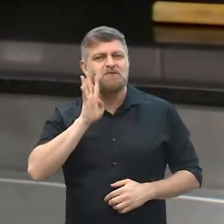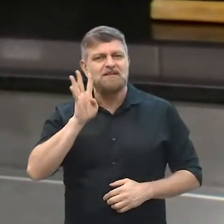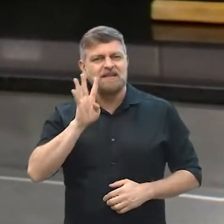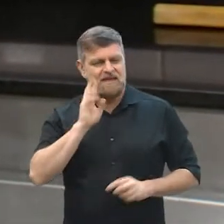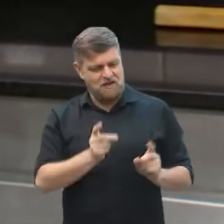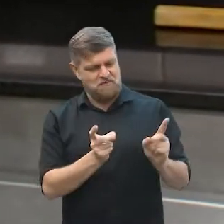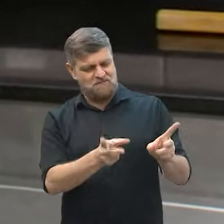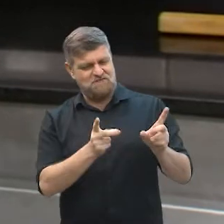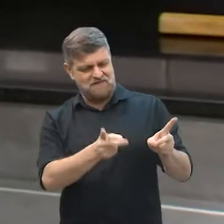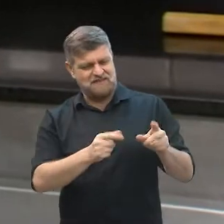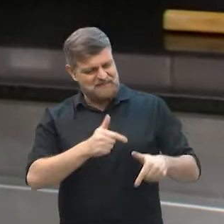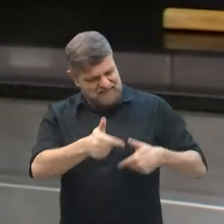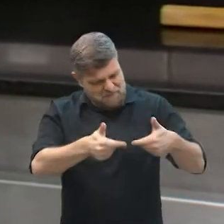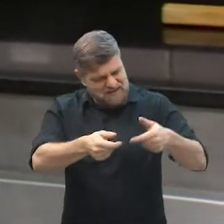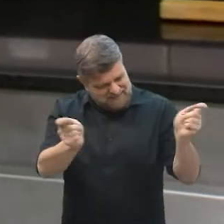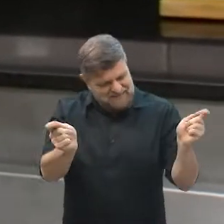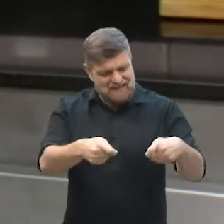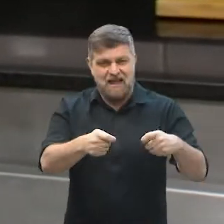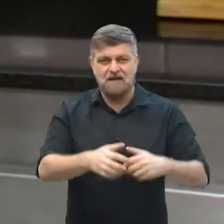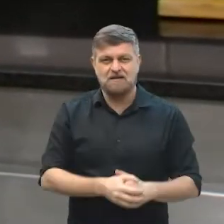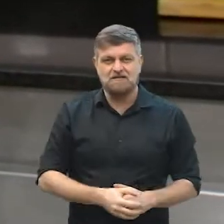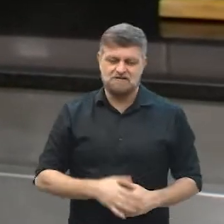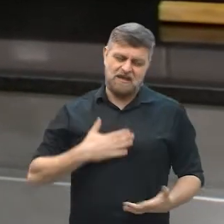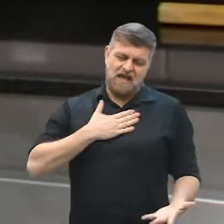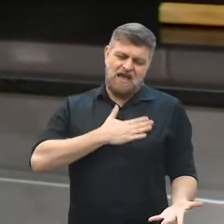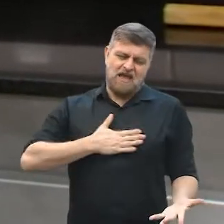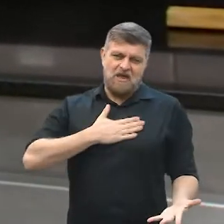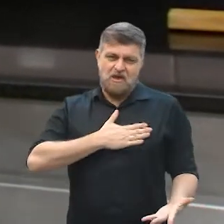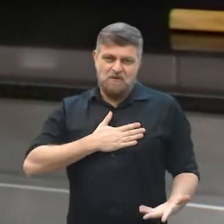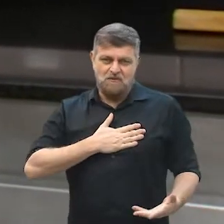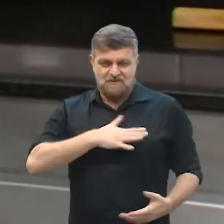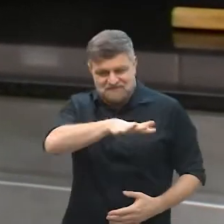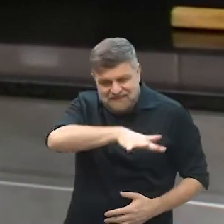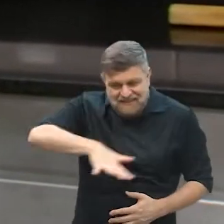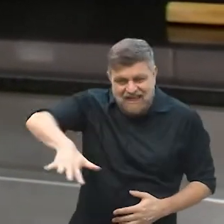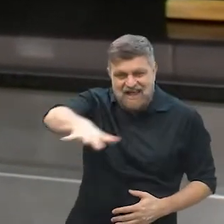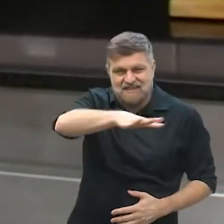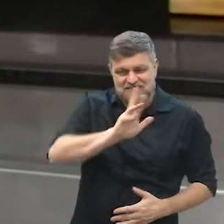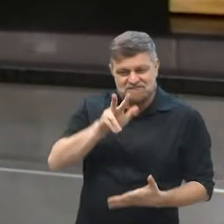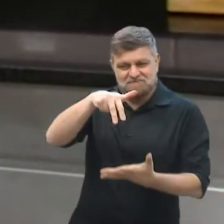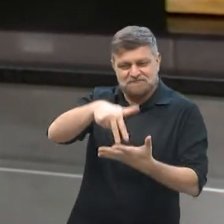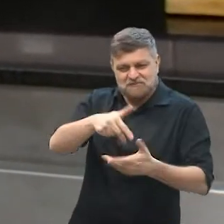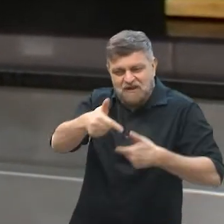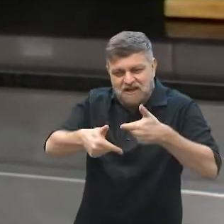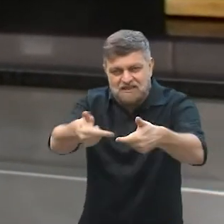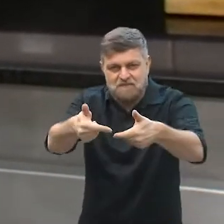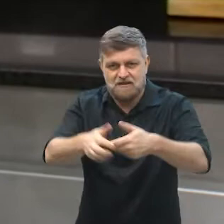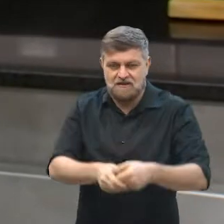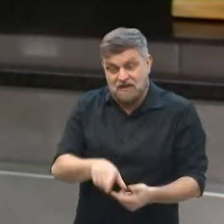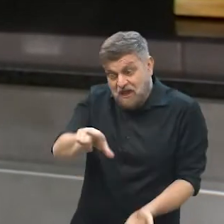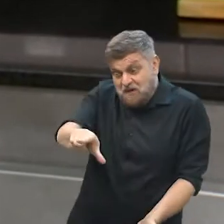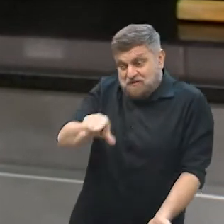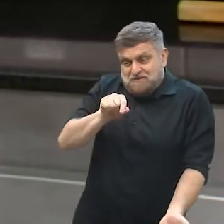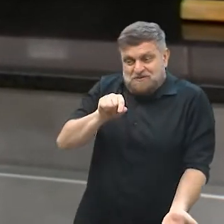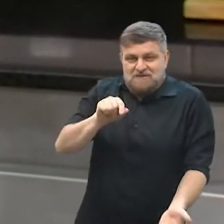bom para trabalhar. É, eu gosto de trabalhar nessa área também. É, eu escolhi essa área,